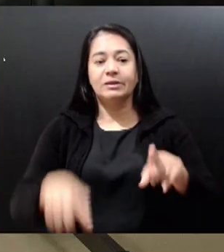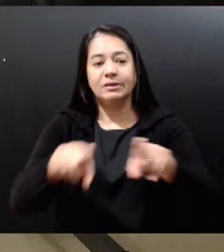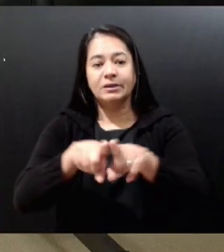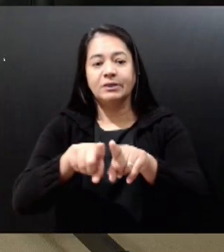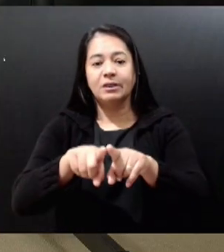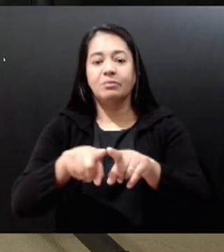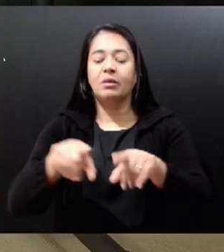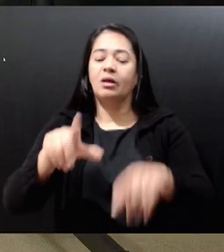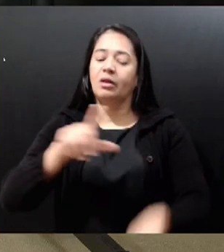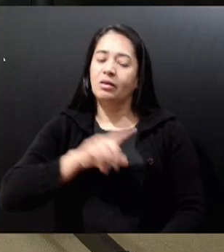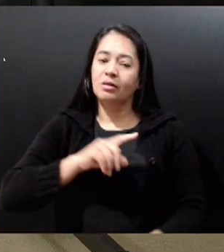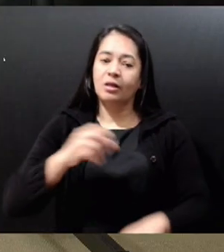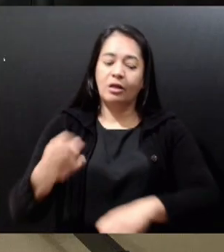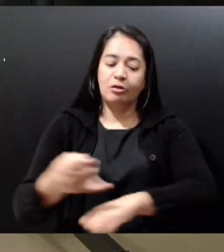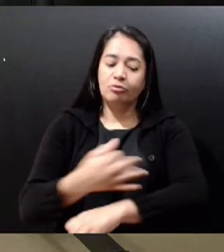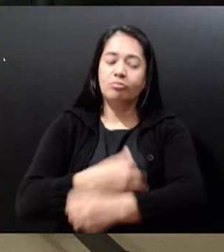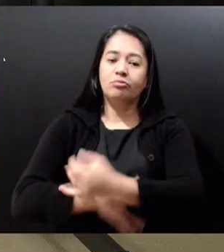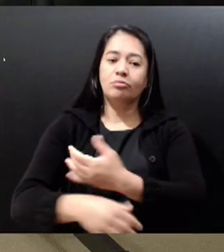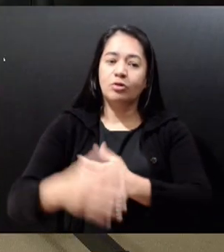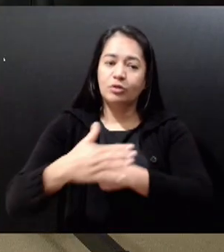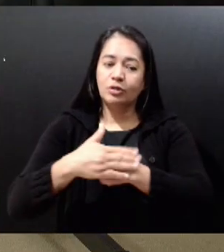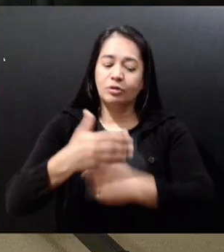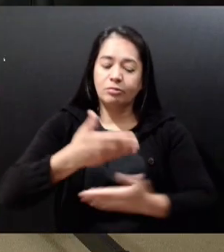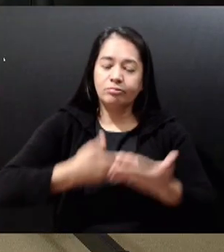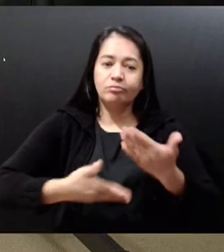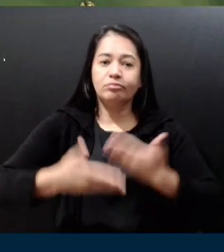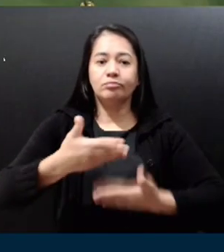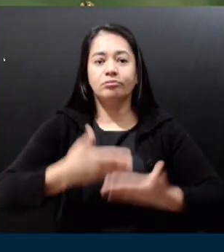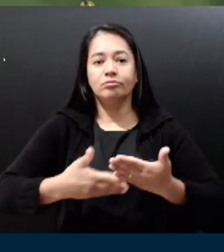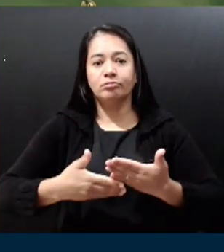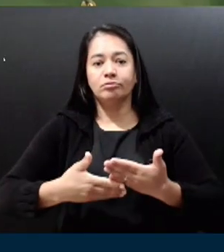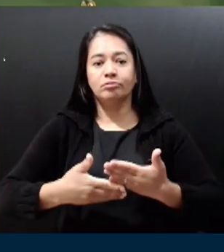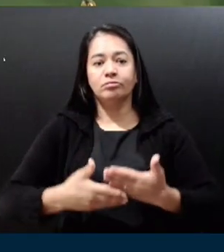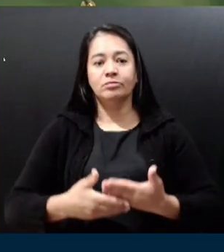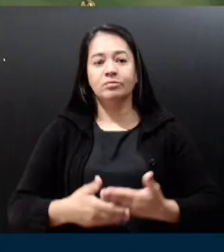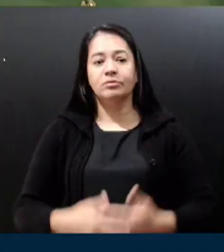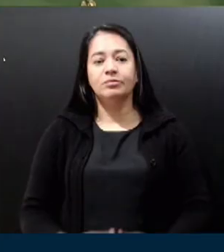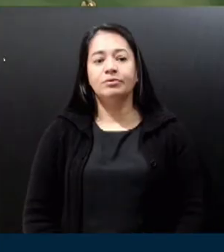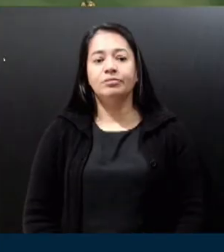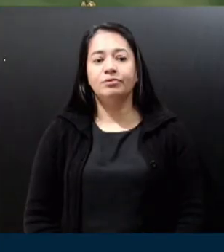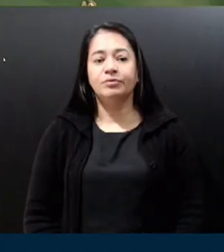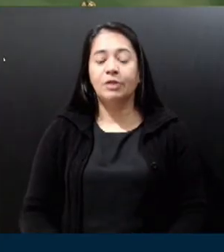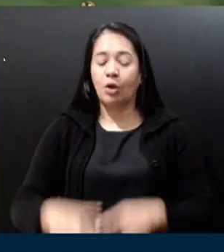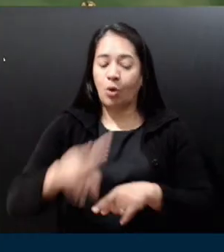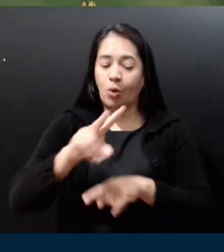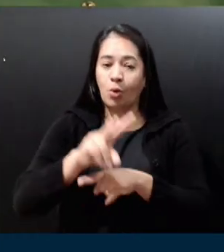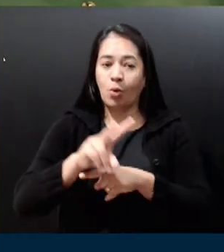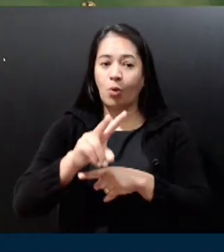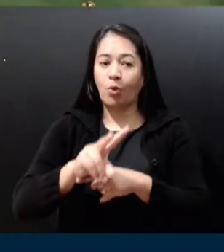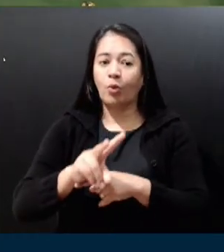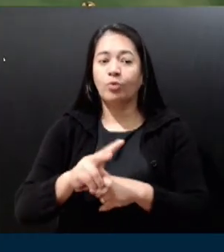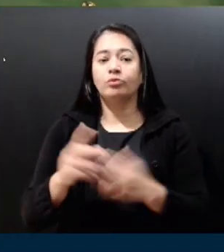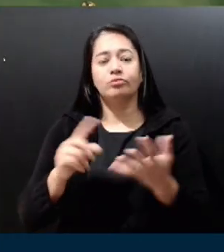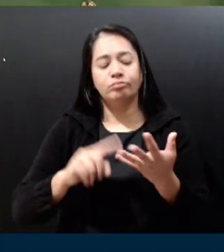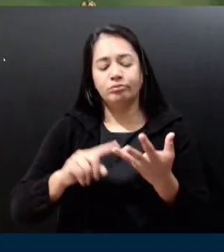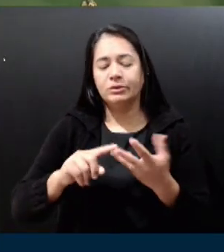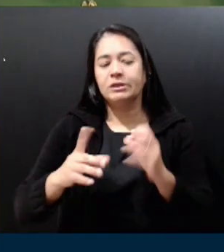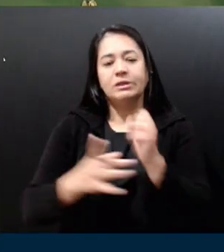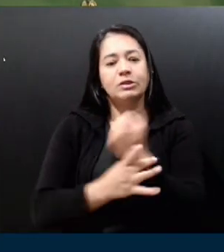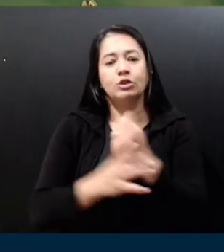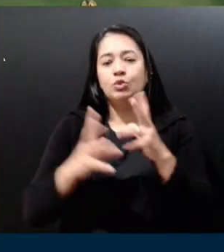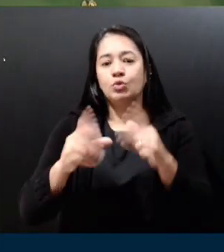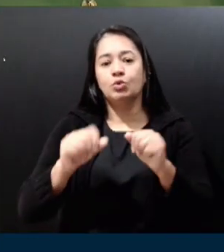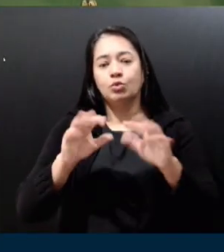né? Ali, as trocas de afeto, o cuidado, a previsibilidade, a segurança, tudo isso a gente pode falar que